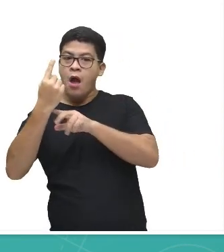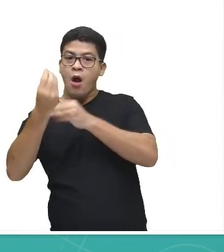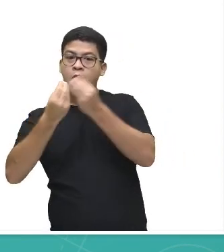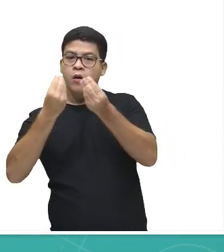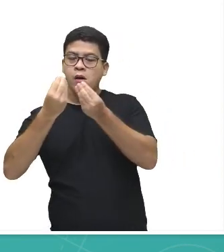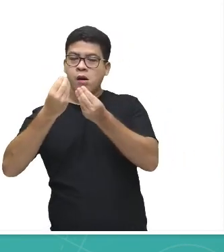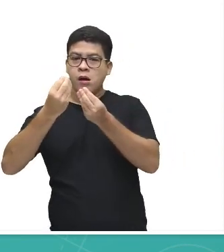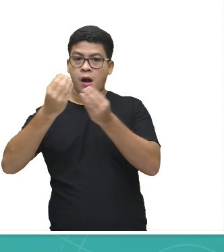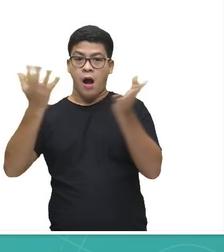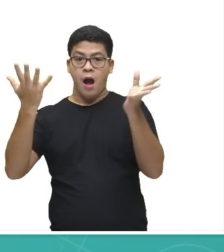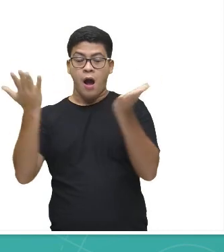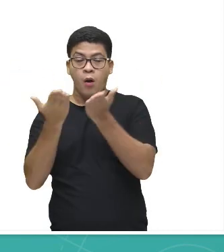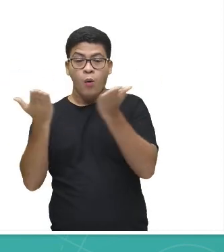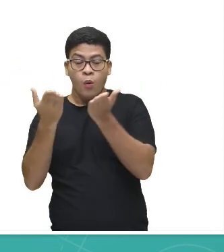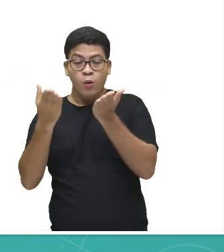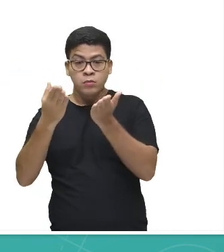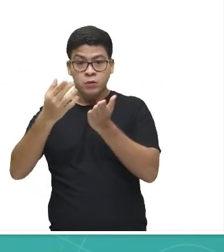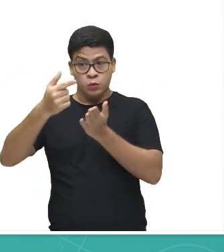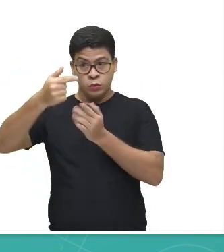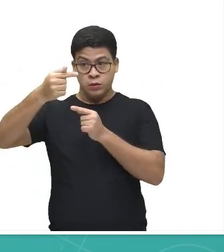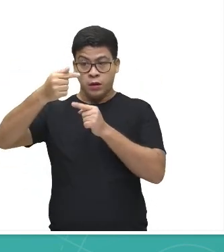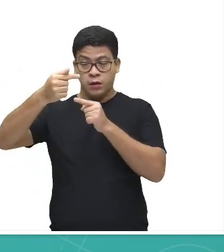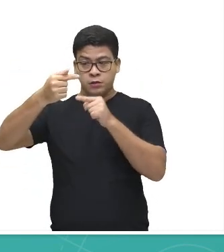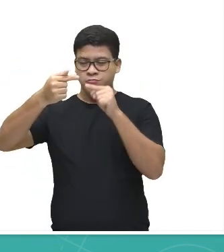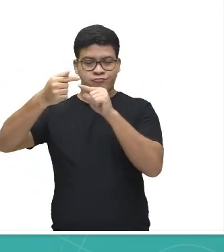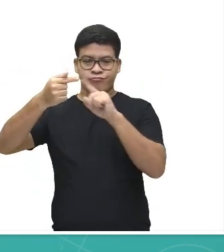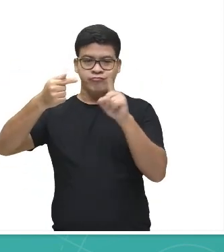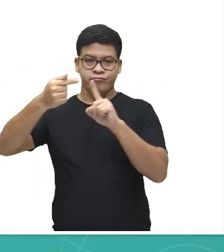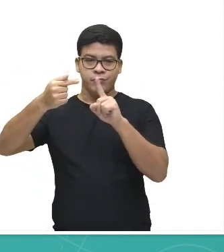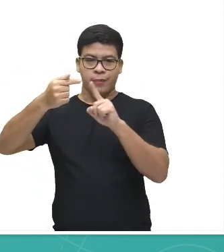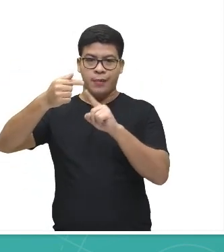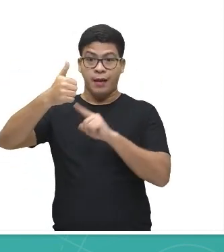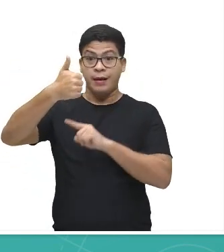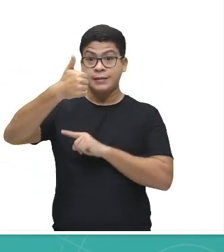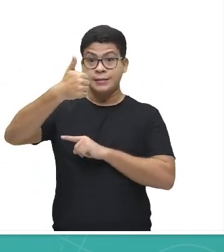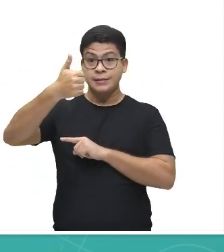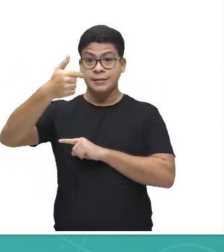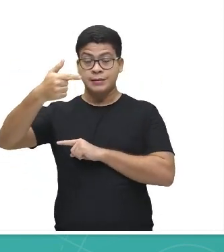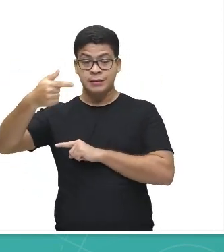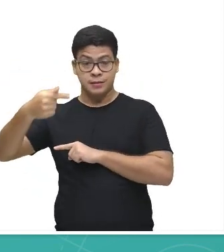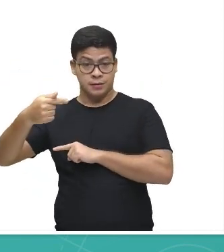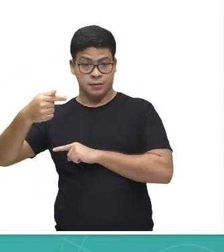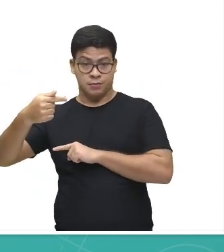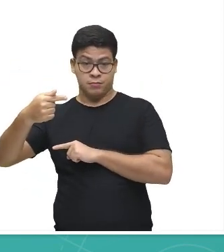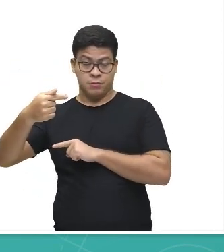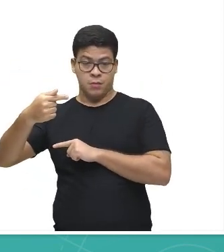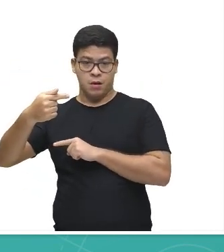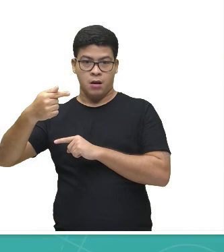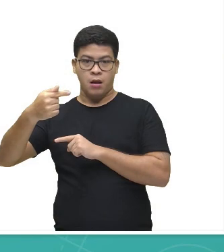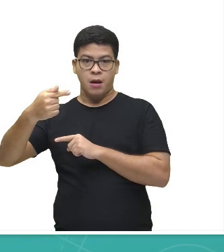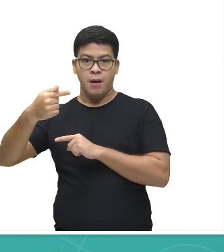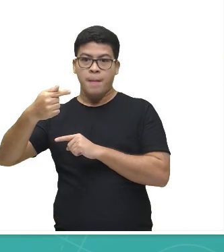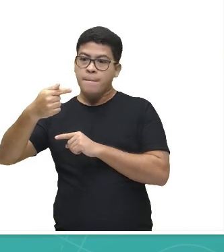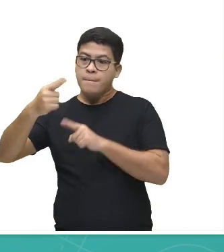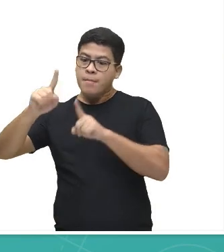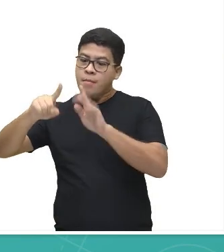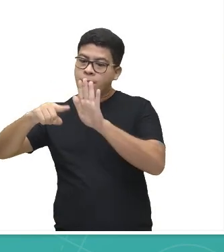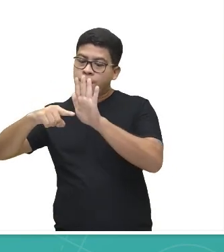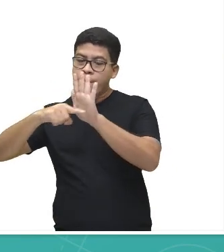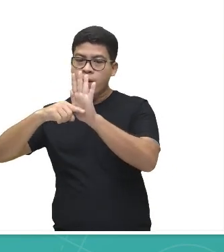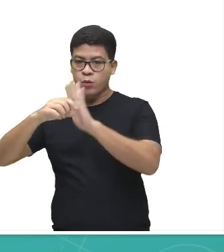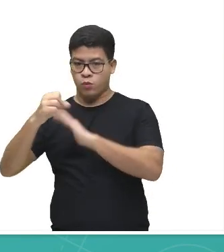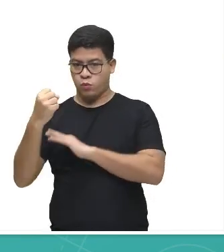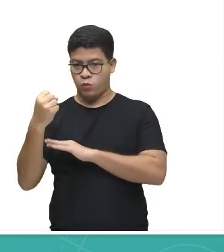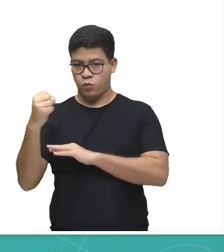17. Perceberam? Então, eu vou fazer agora 17 menos 8, tá? Vou fazer